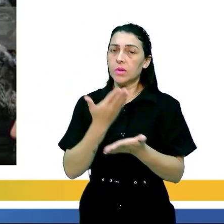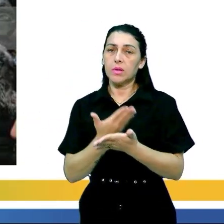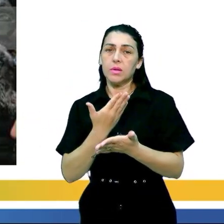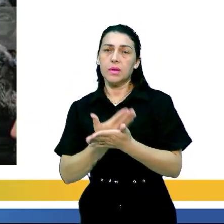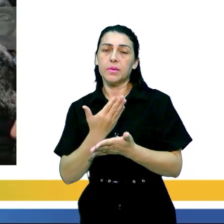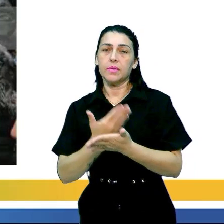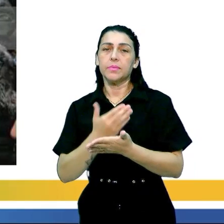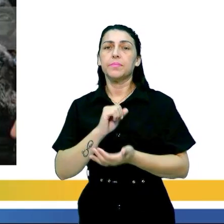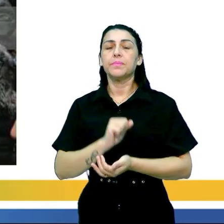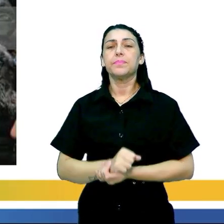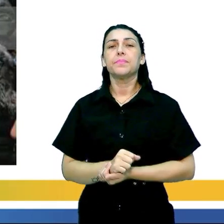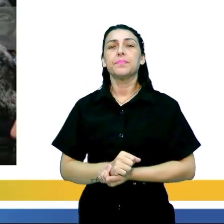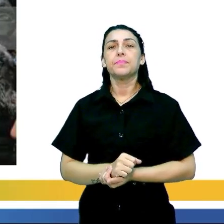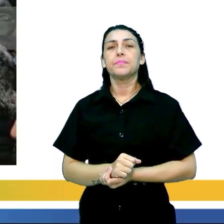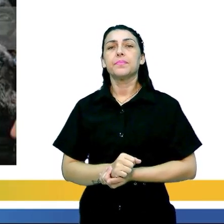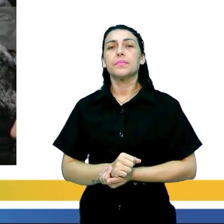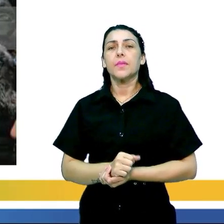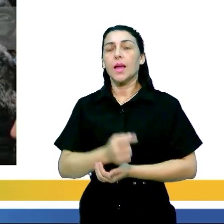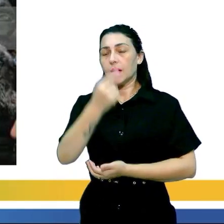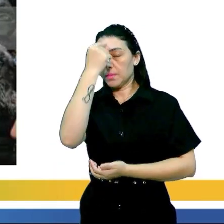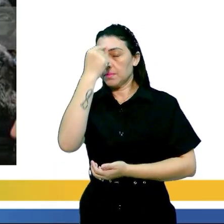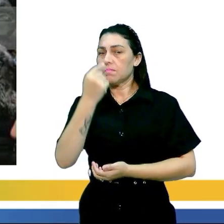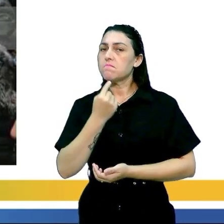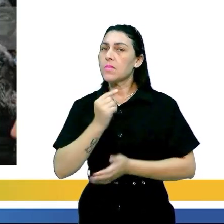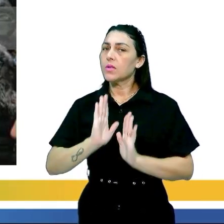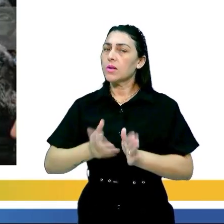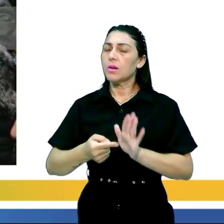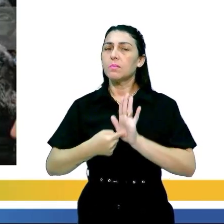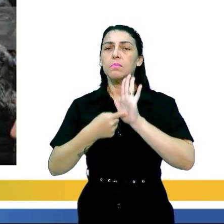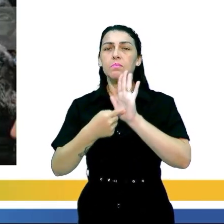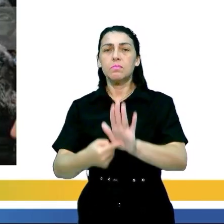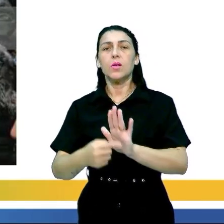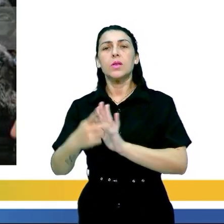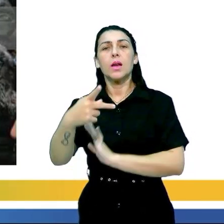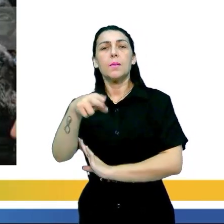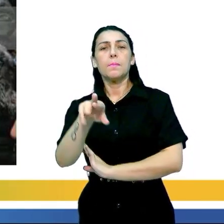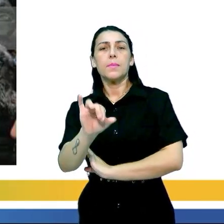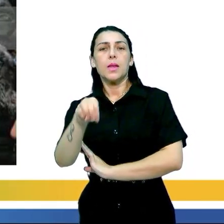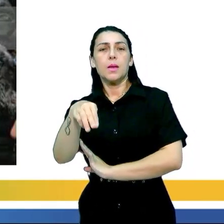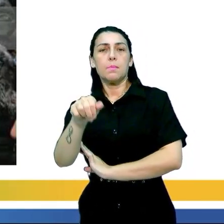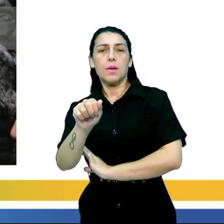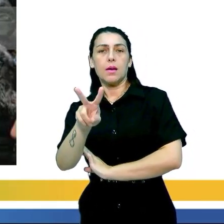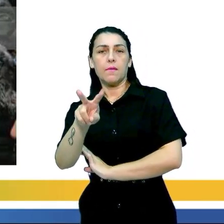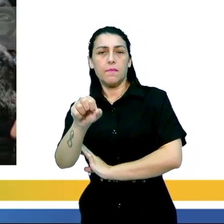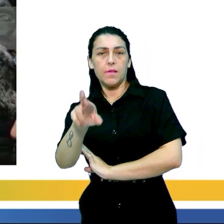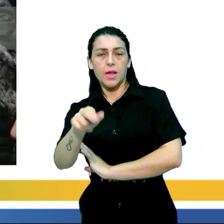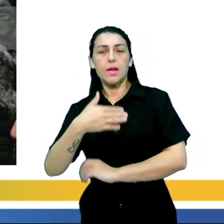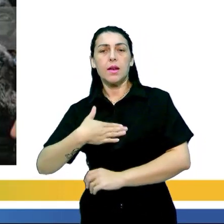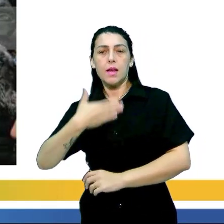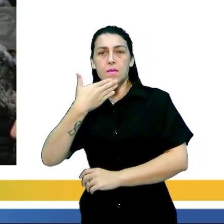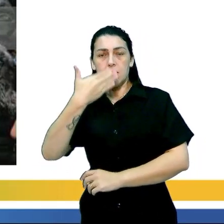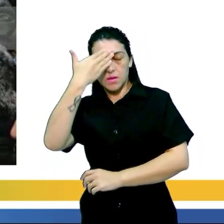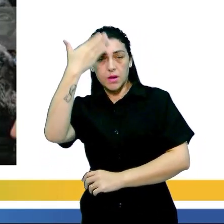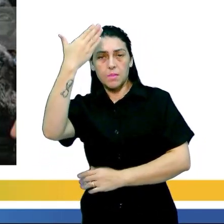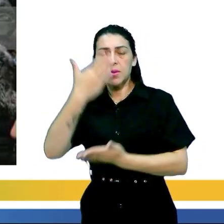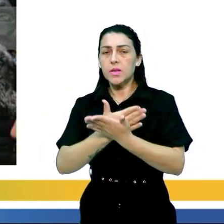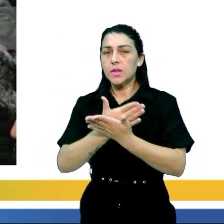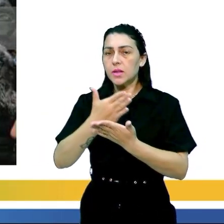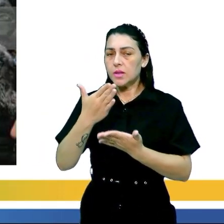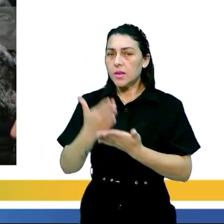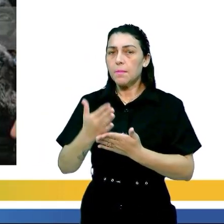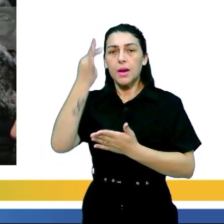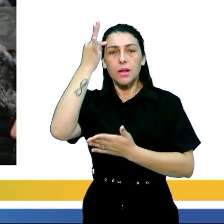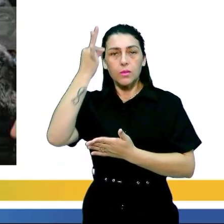Bem, como a imagem já mostra, a Primavera Árabe, ela se inicia